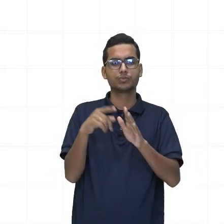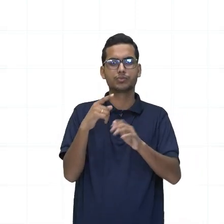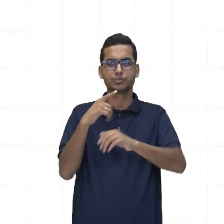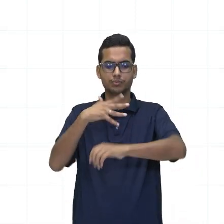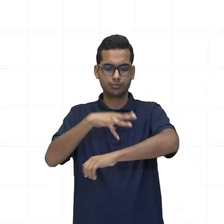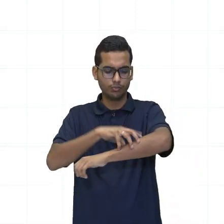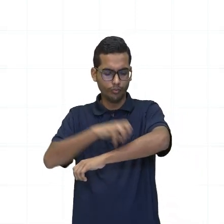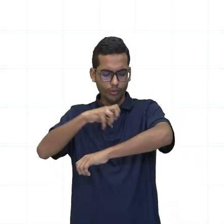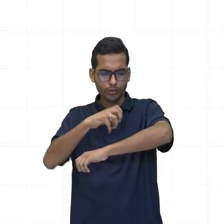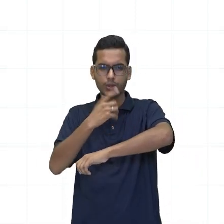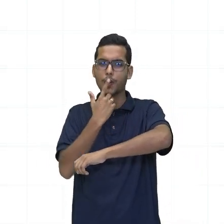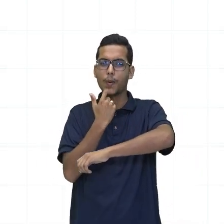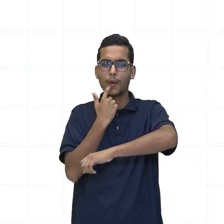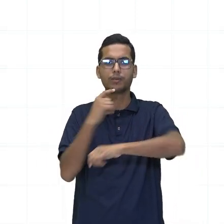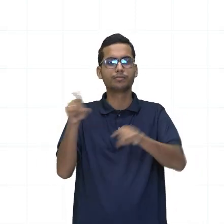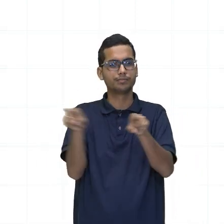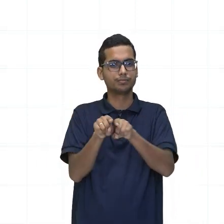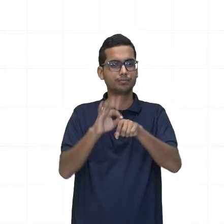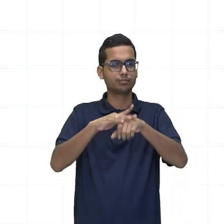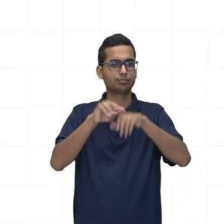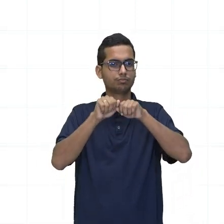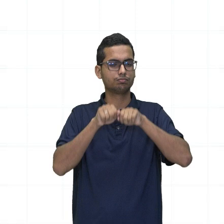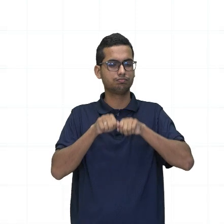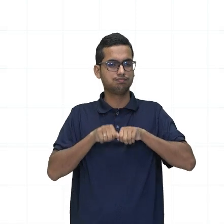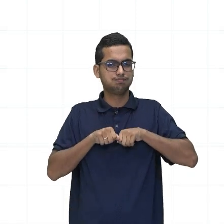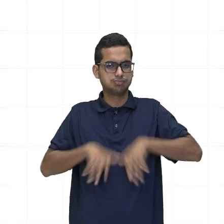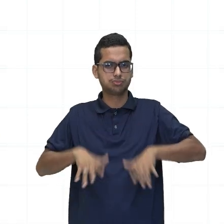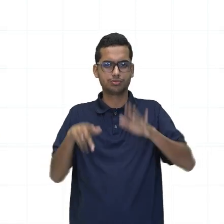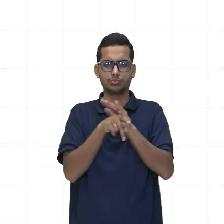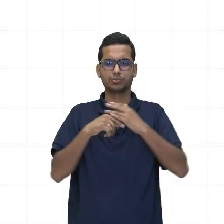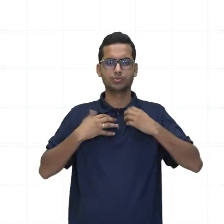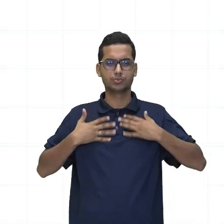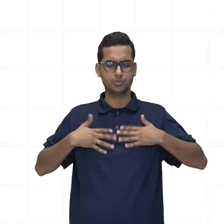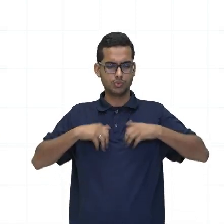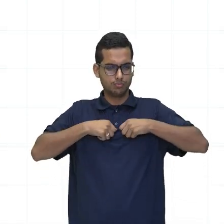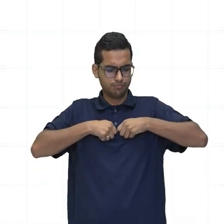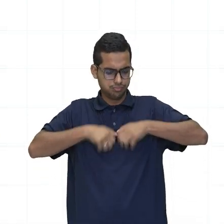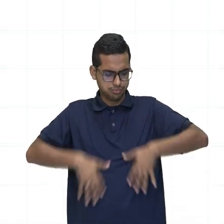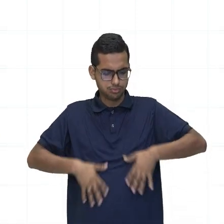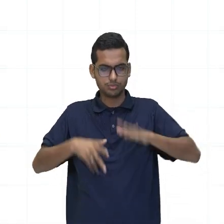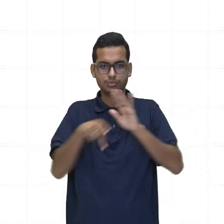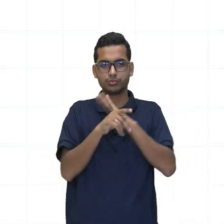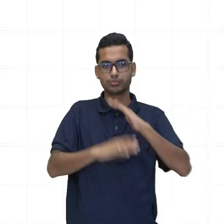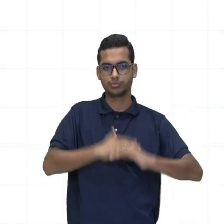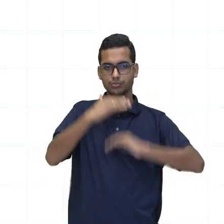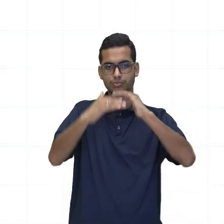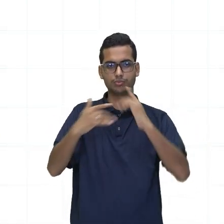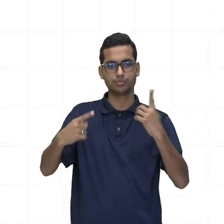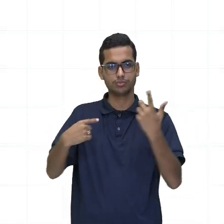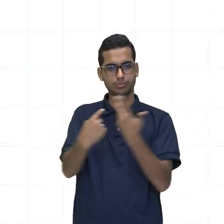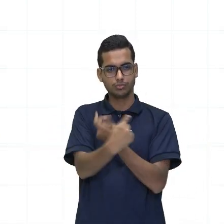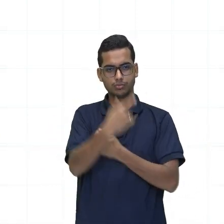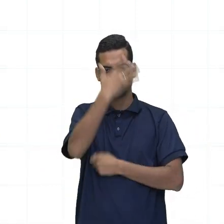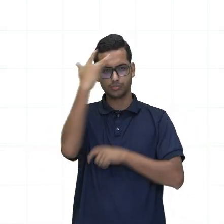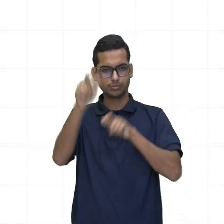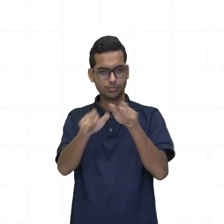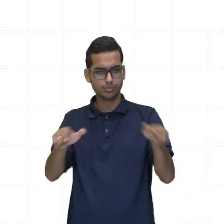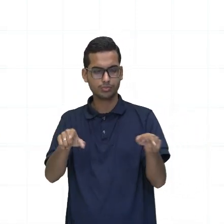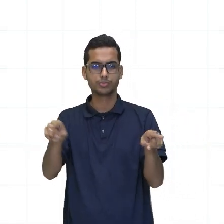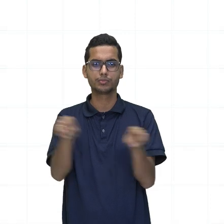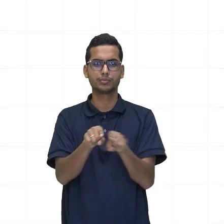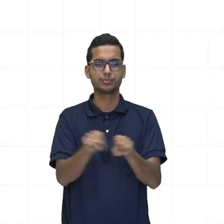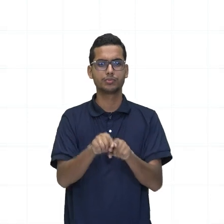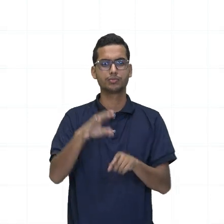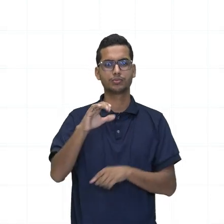humanos, transmitem então essa doença, né, uma doença que dizimou a vida de muitas pessoas. E os caracóis aquáticos, né,